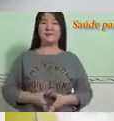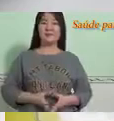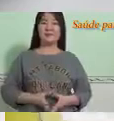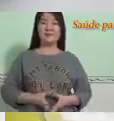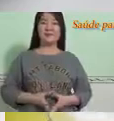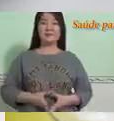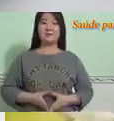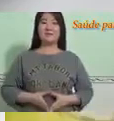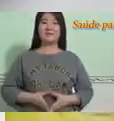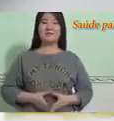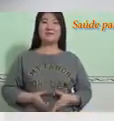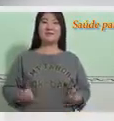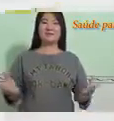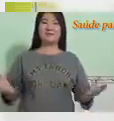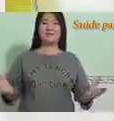vida.